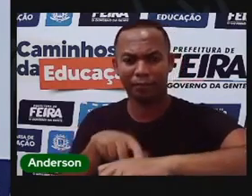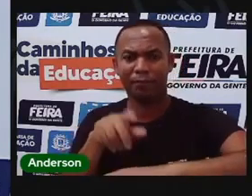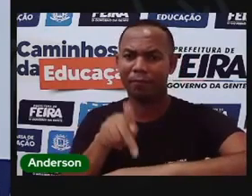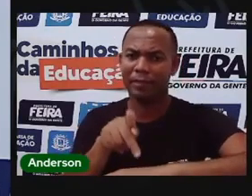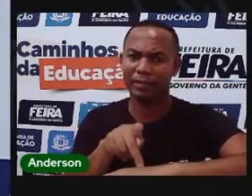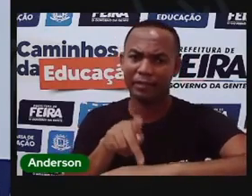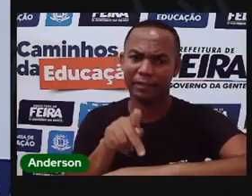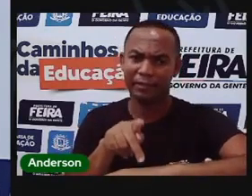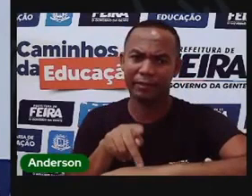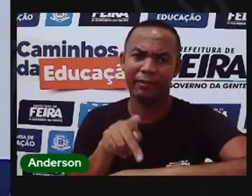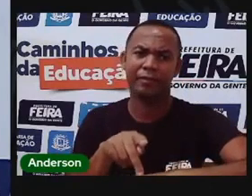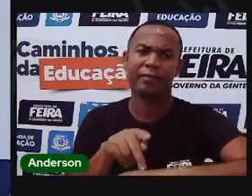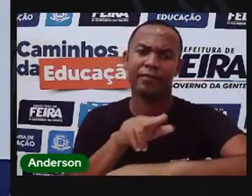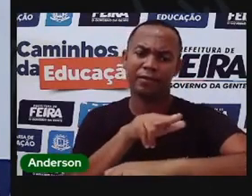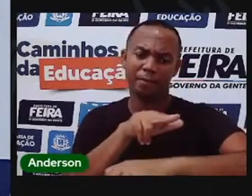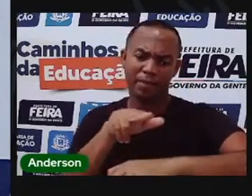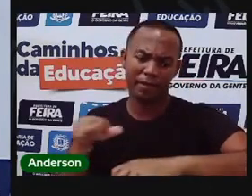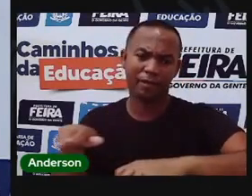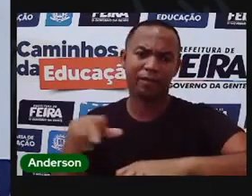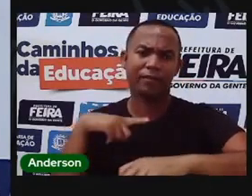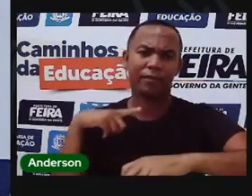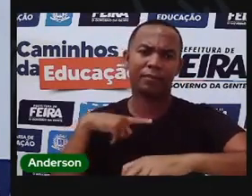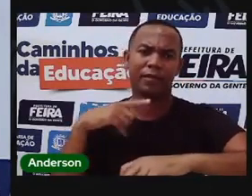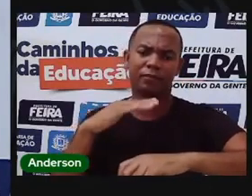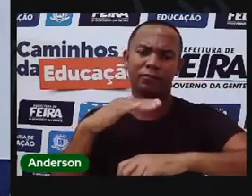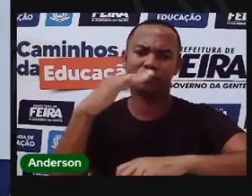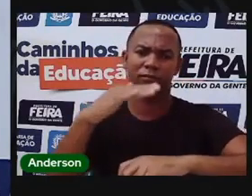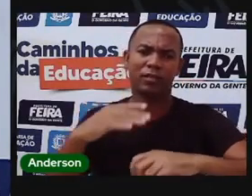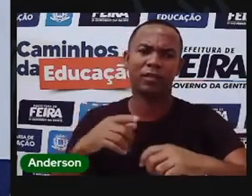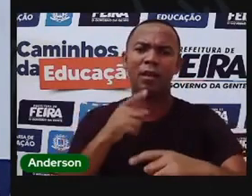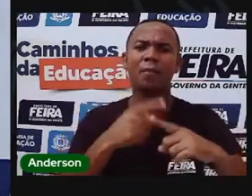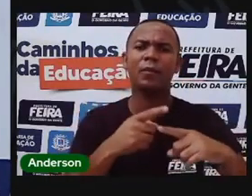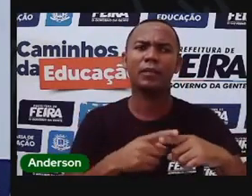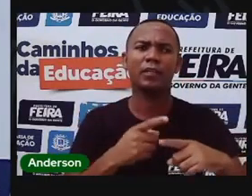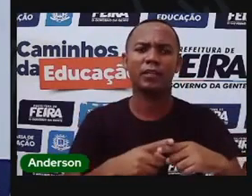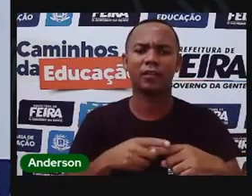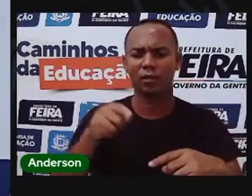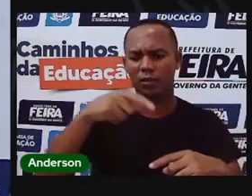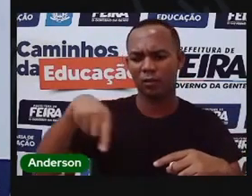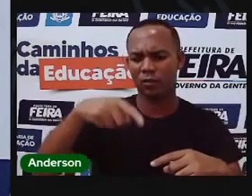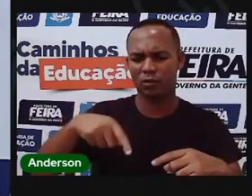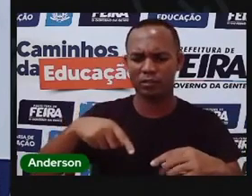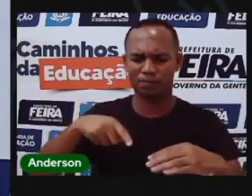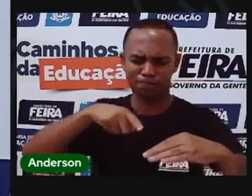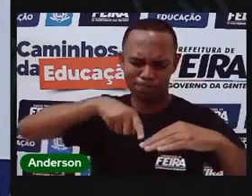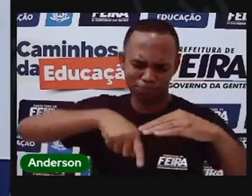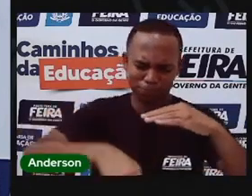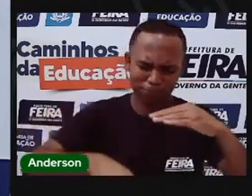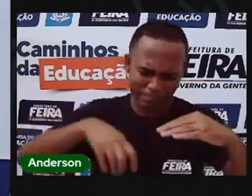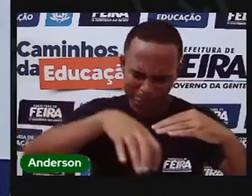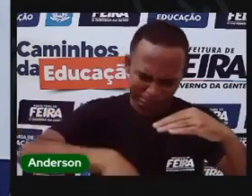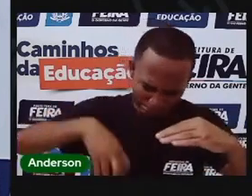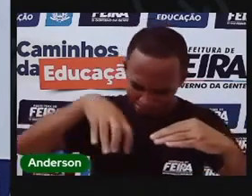nutrientes, ou do pobre, não interfere, vão ter essas pedras porque se a gente cavar bastante, tá? Não é 10 centímetros, não é